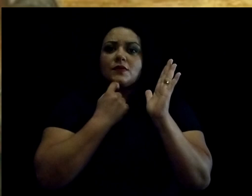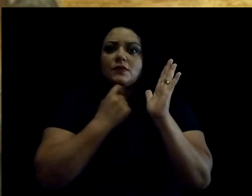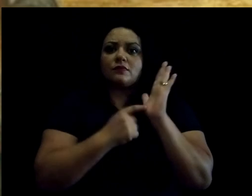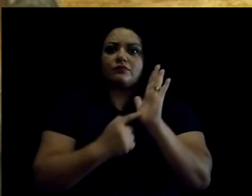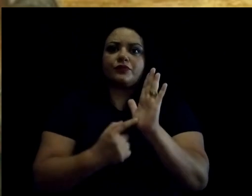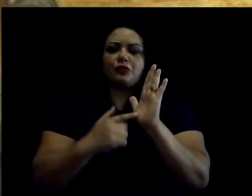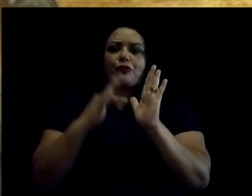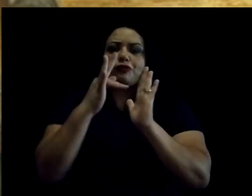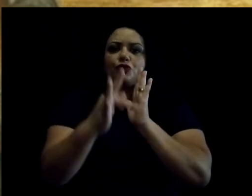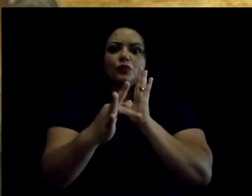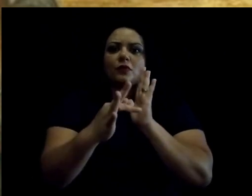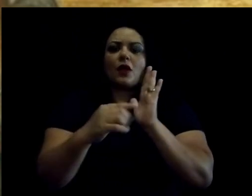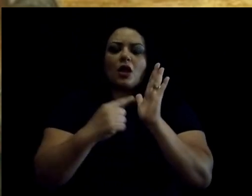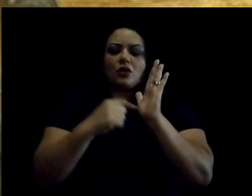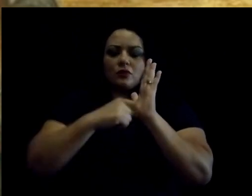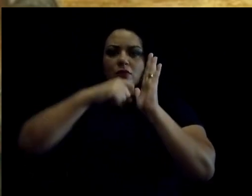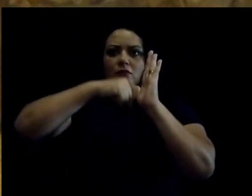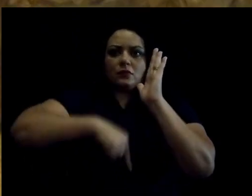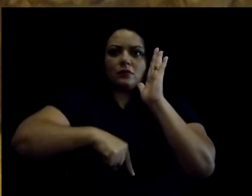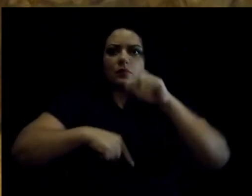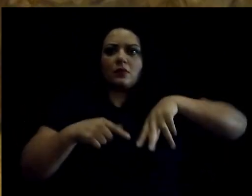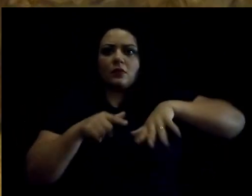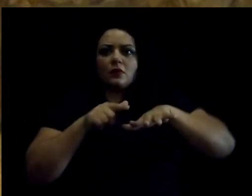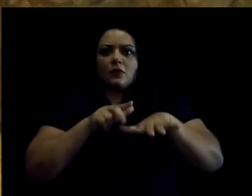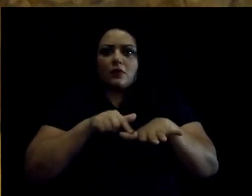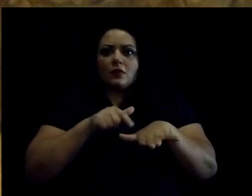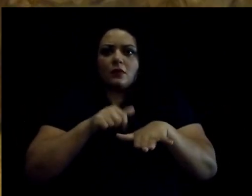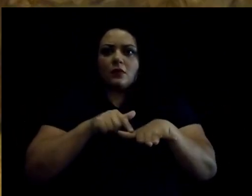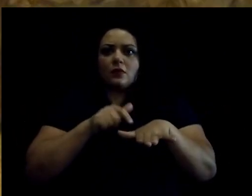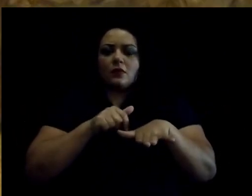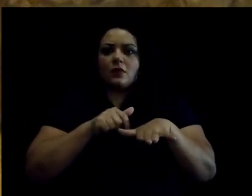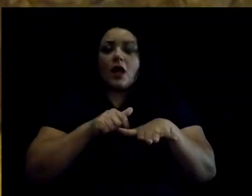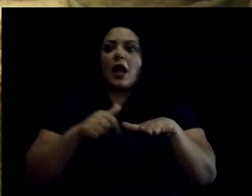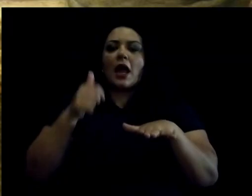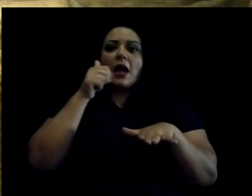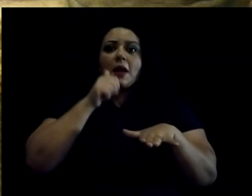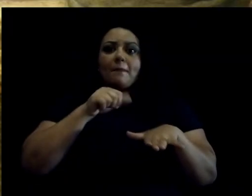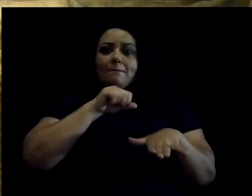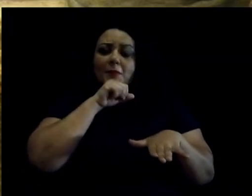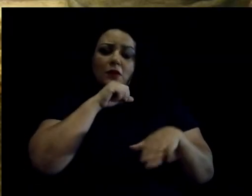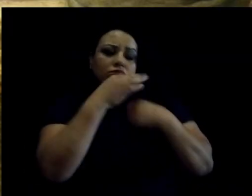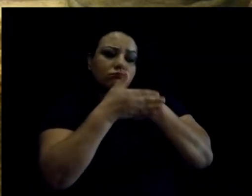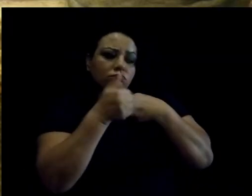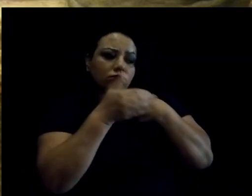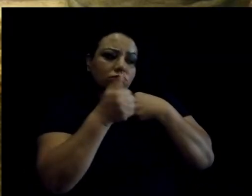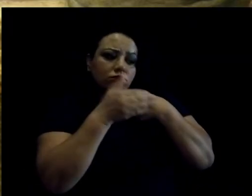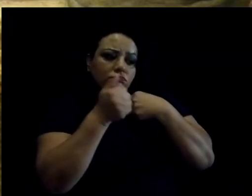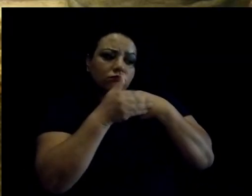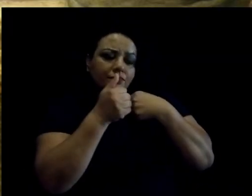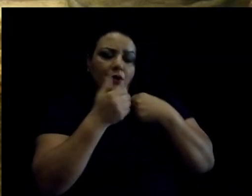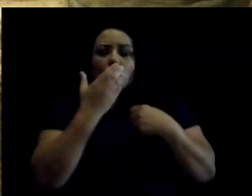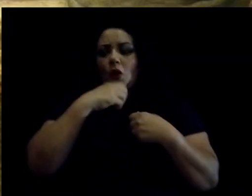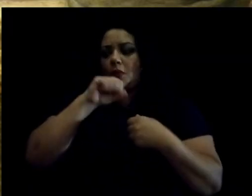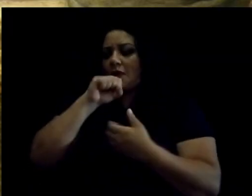do estigma. Uma gota de sangue caiu em seu pé esquerdo. Sua mãe lhe oferece o alento de um carinho. Seu pai